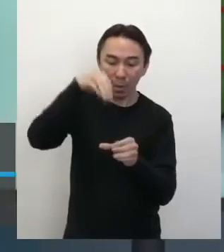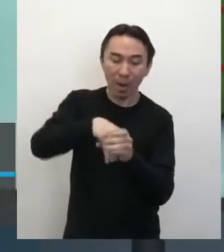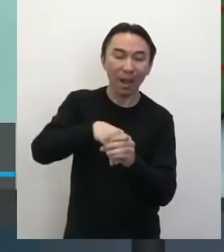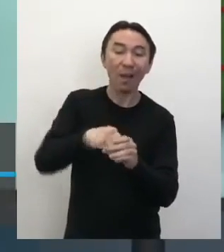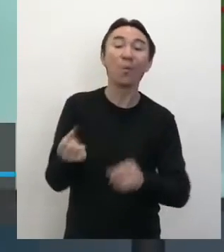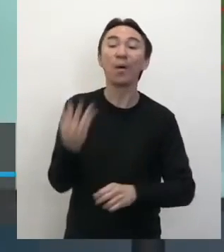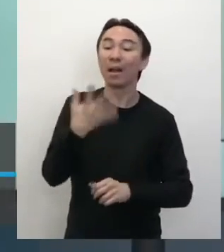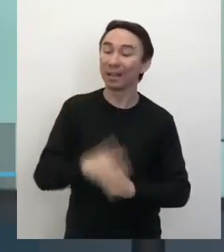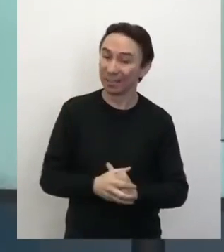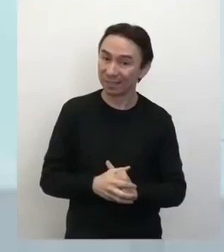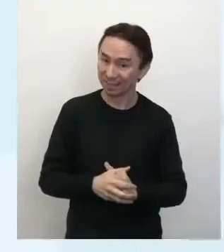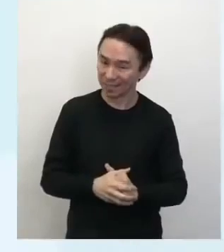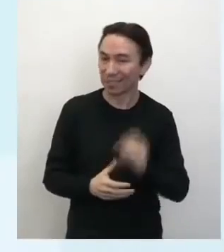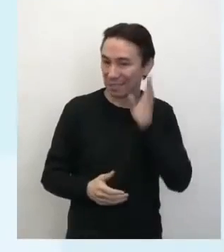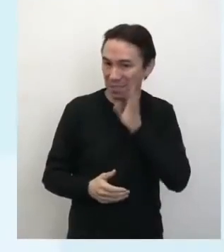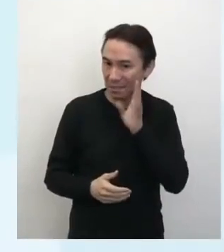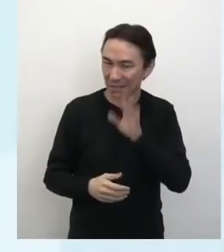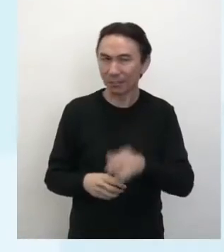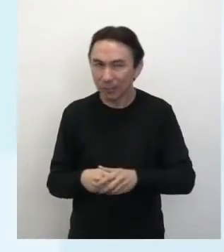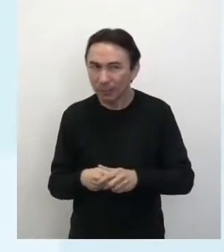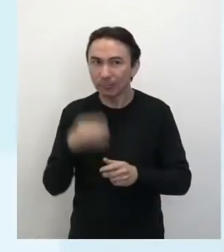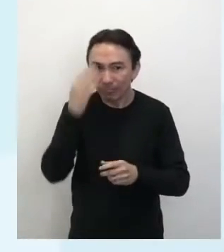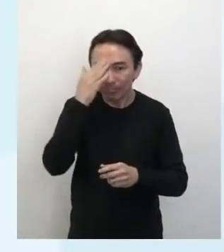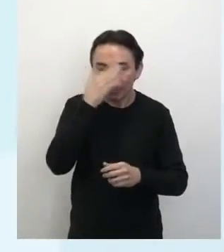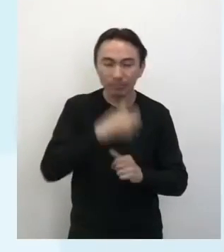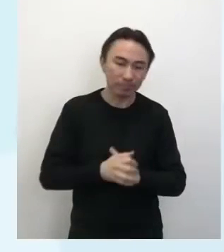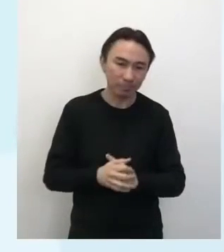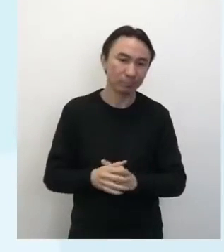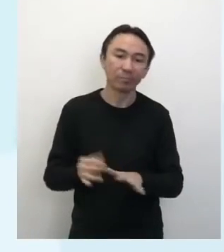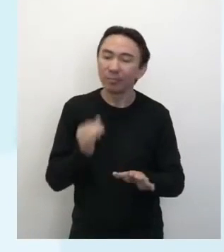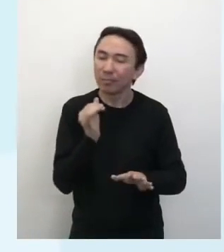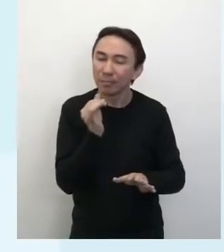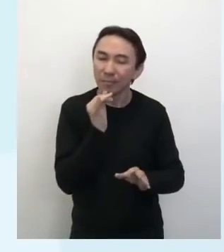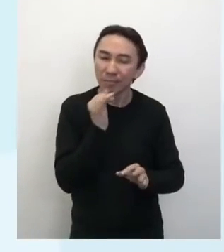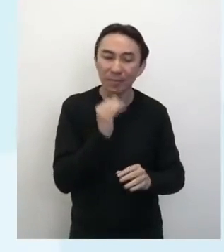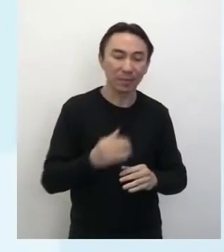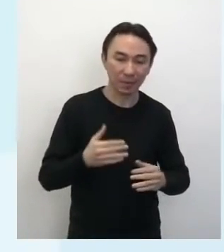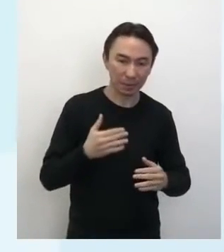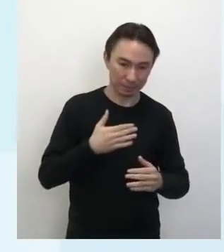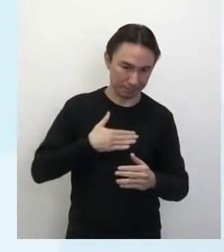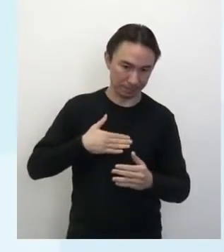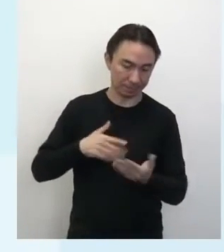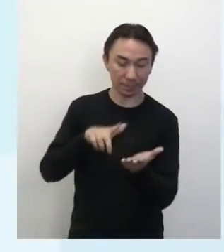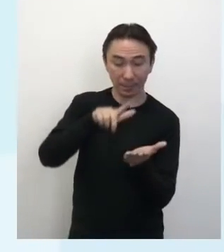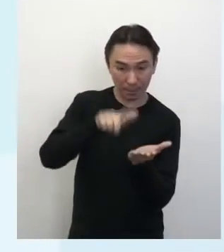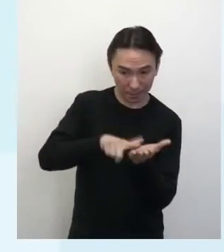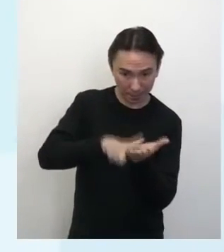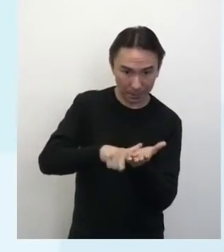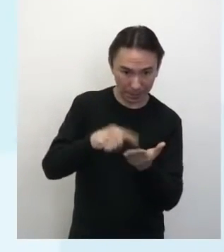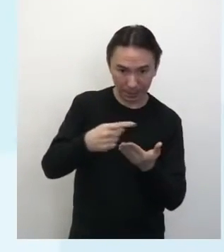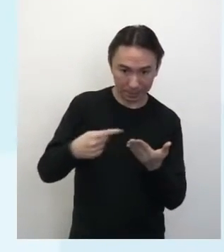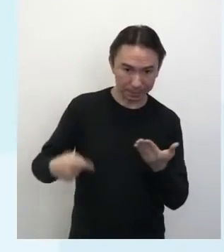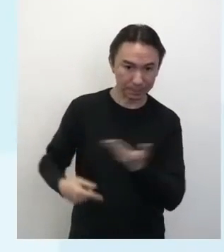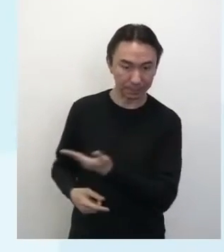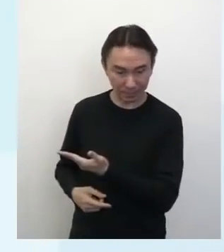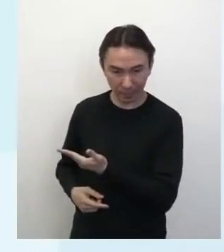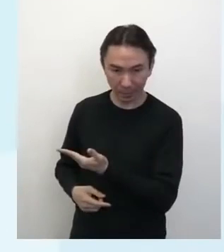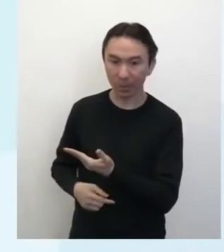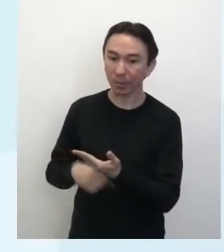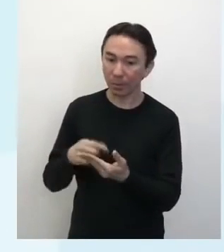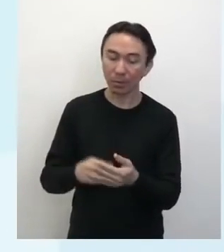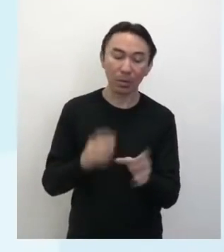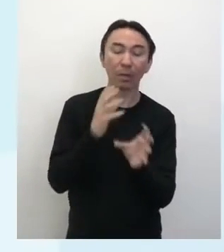Olha só, se por um acaso fosse no meu caderno, aí eu vou calcular como centímetro